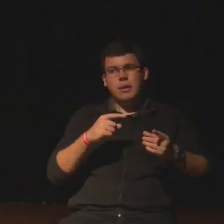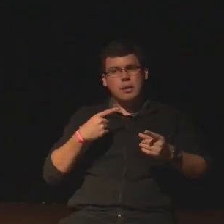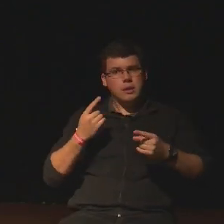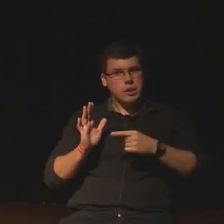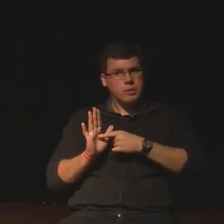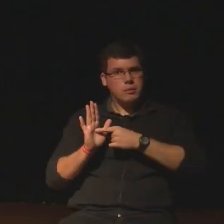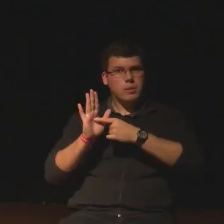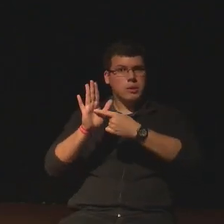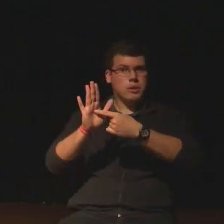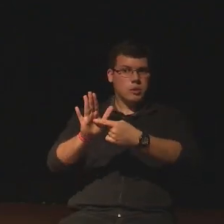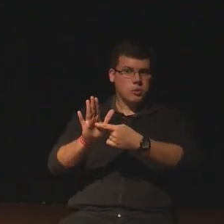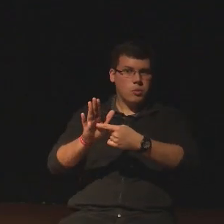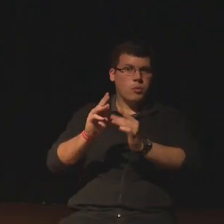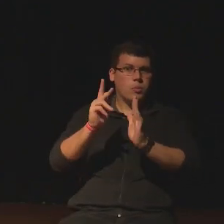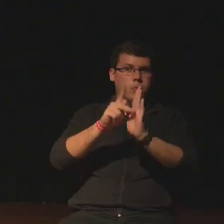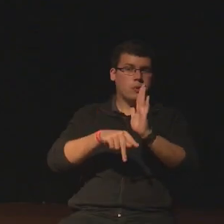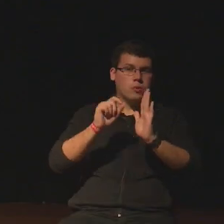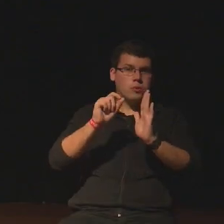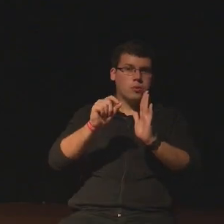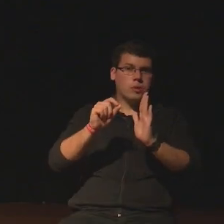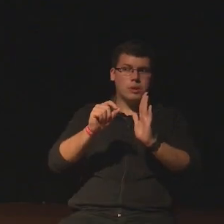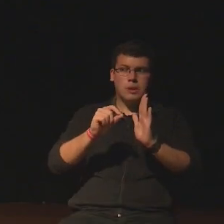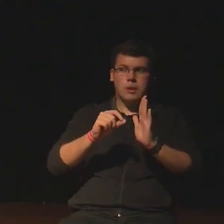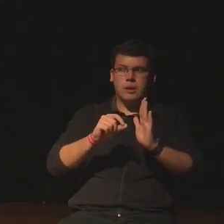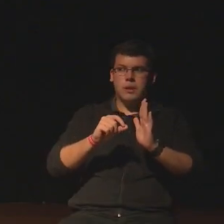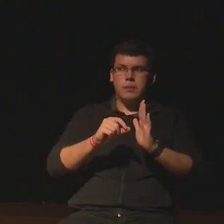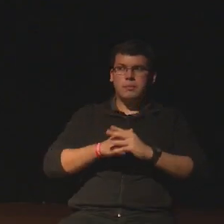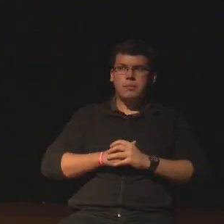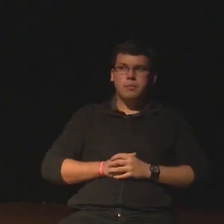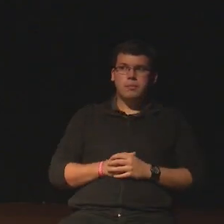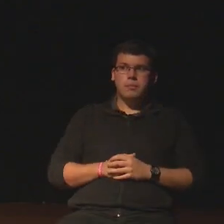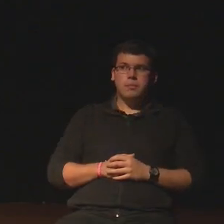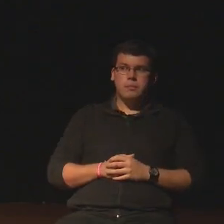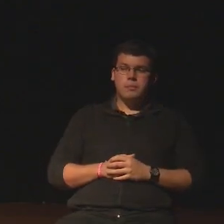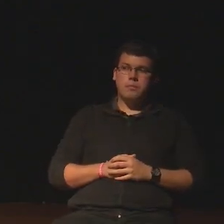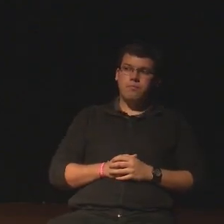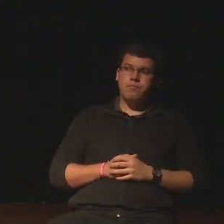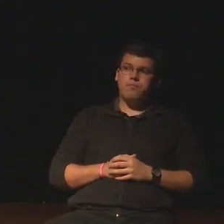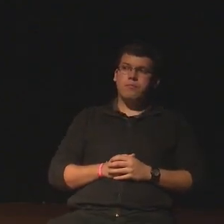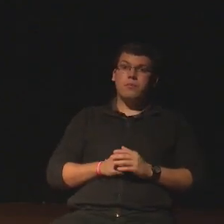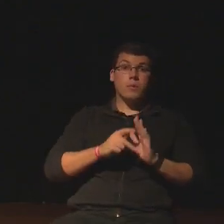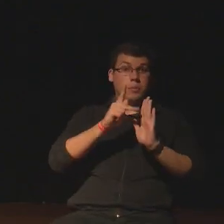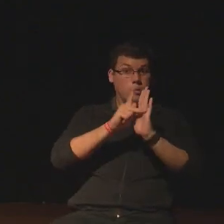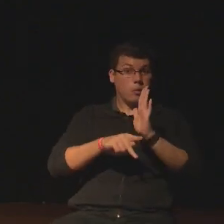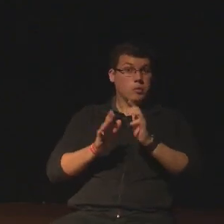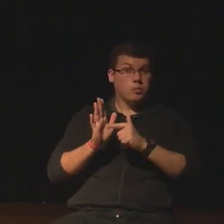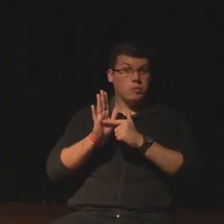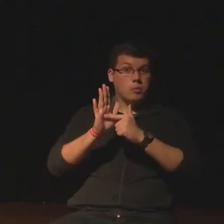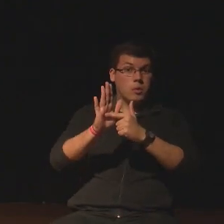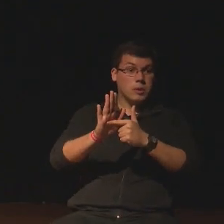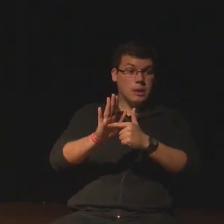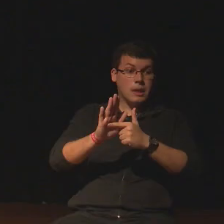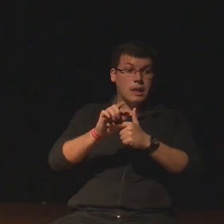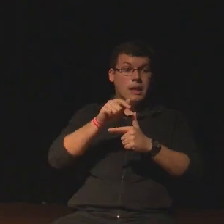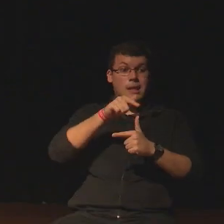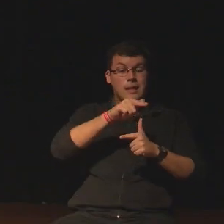de um projeto referencial, um projeto conceitual aqui sobre o que seria essa